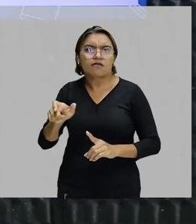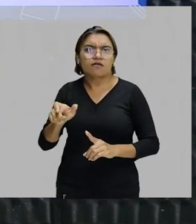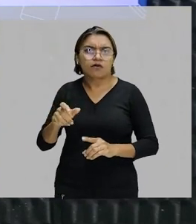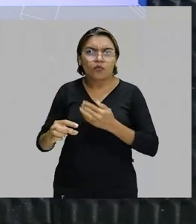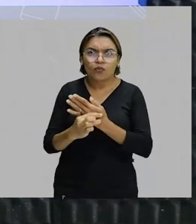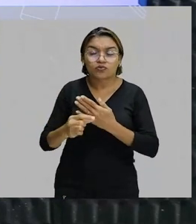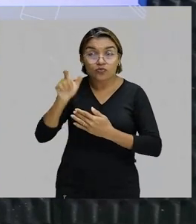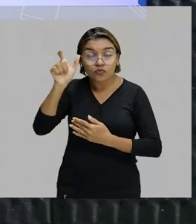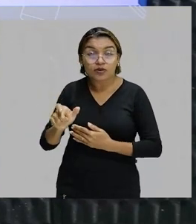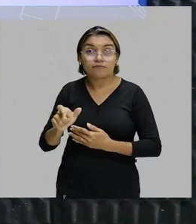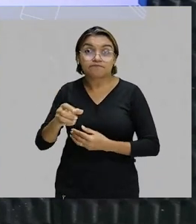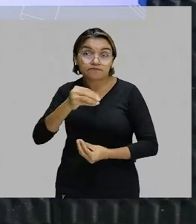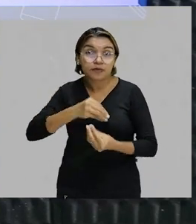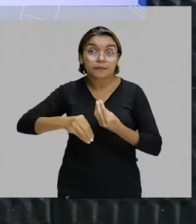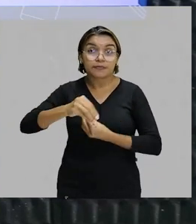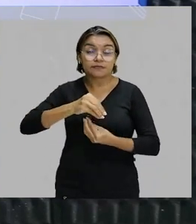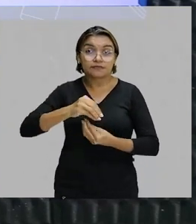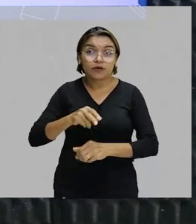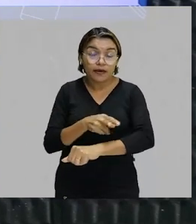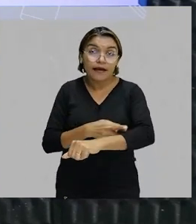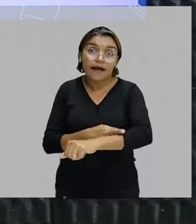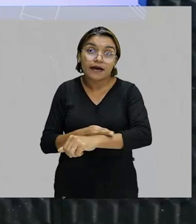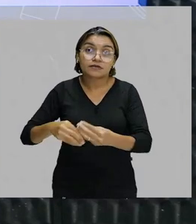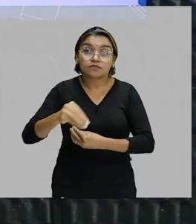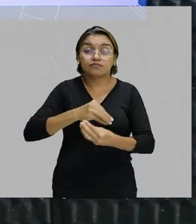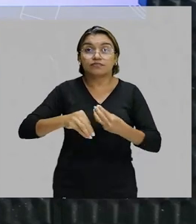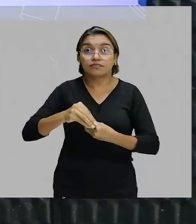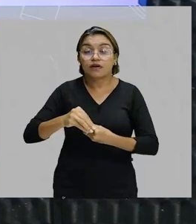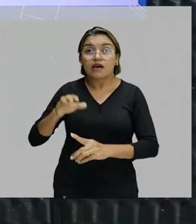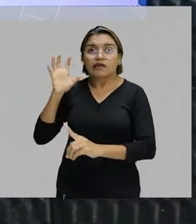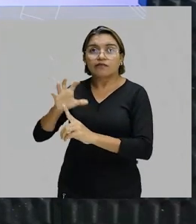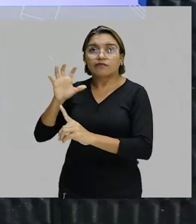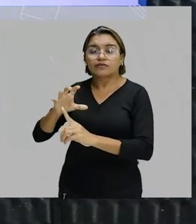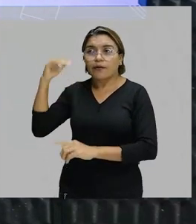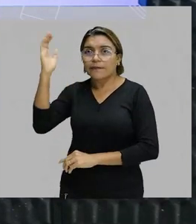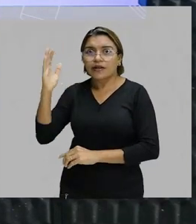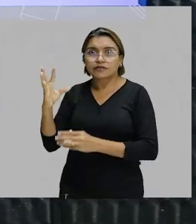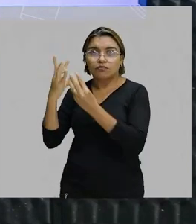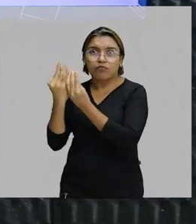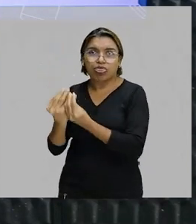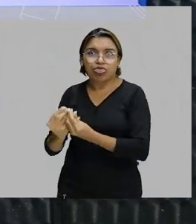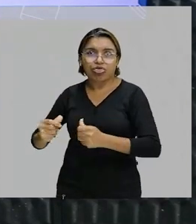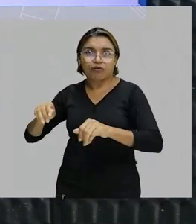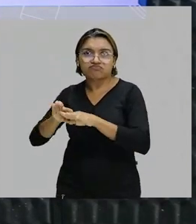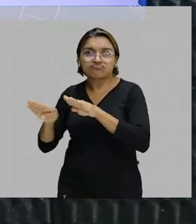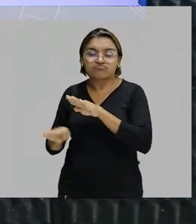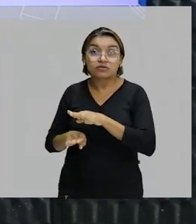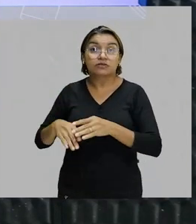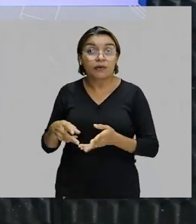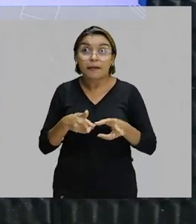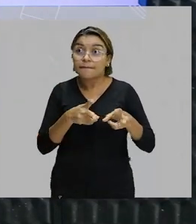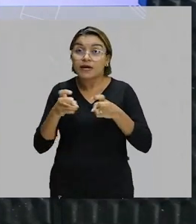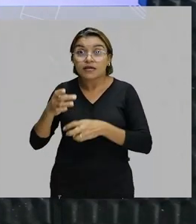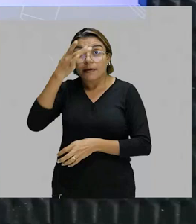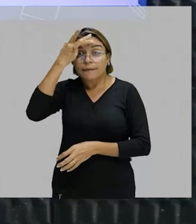autor aação levaria degenera então ele vê o brasileiro e no brasileiro